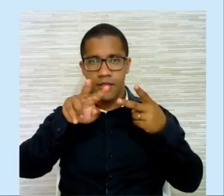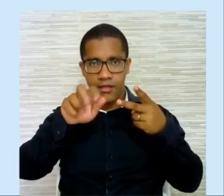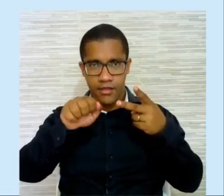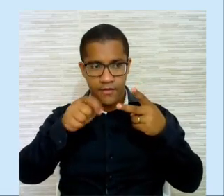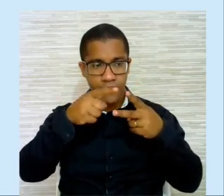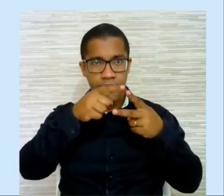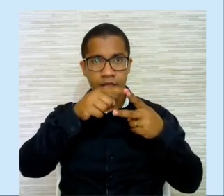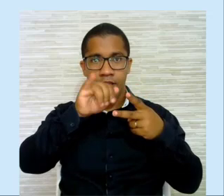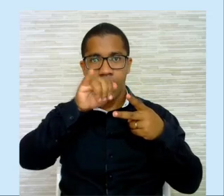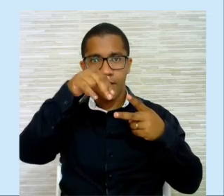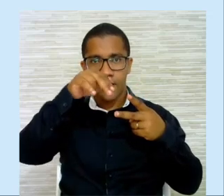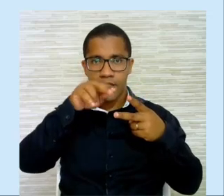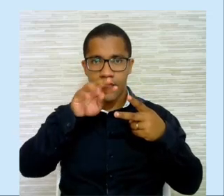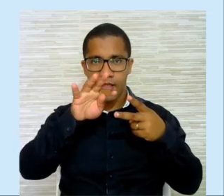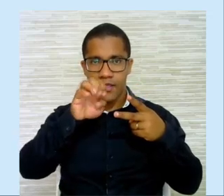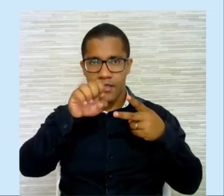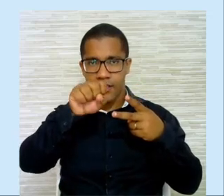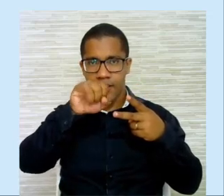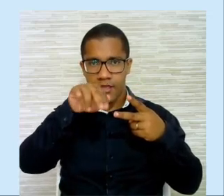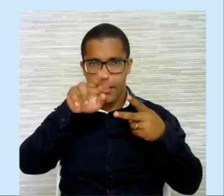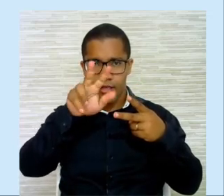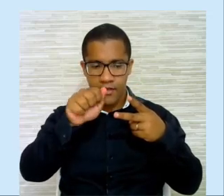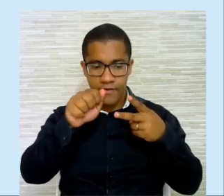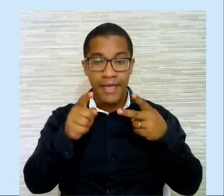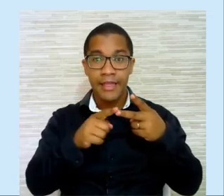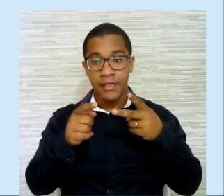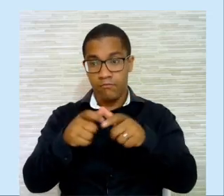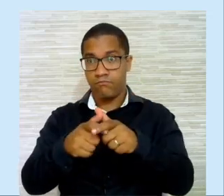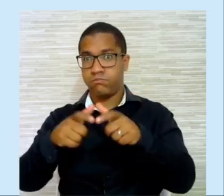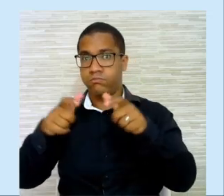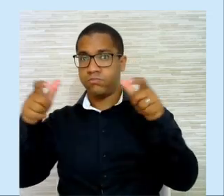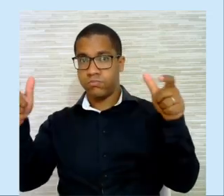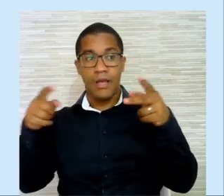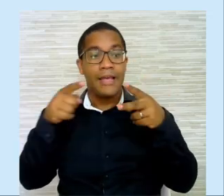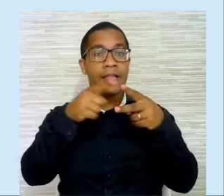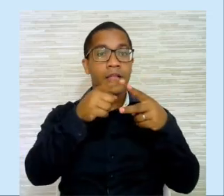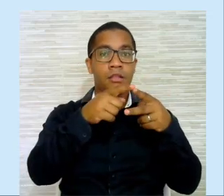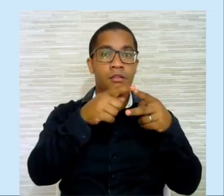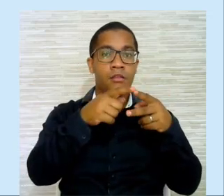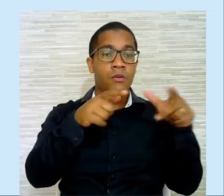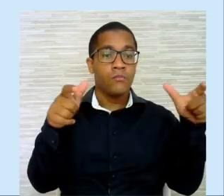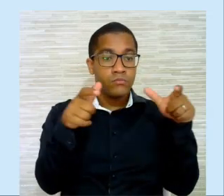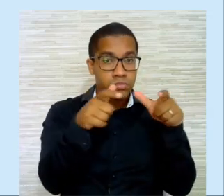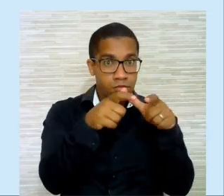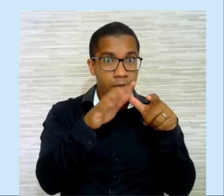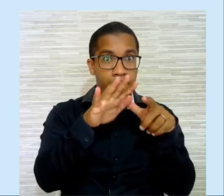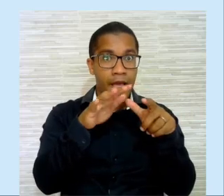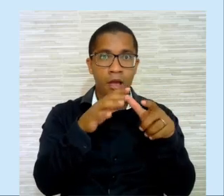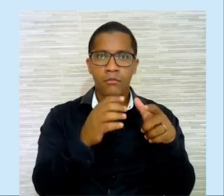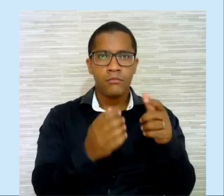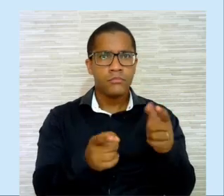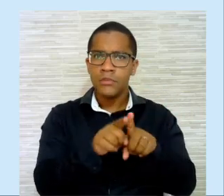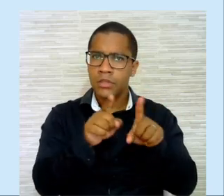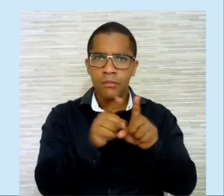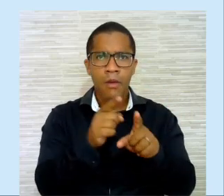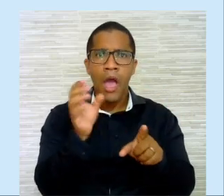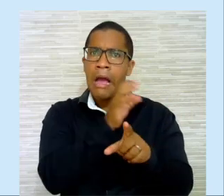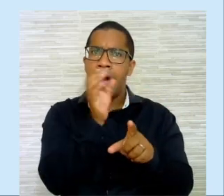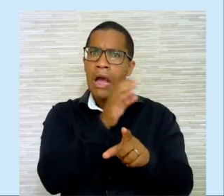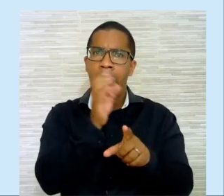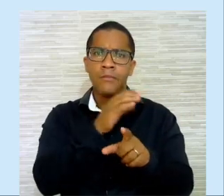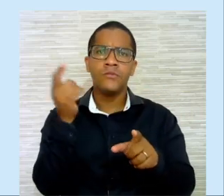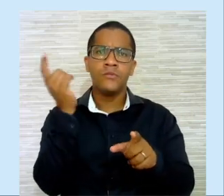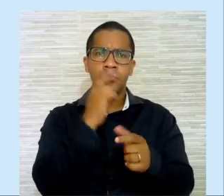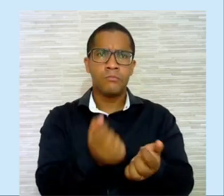De mais trabalho sobre um único ponto, ok, gente? Então, a gente vai começar a perceber essas ideias